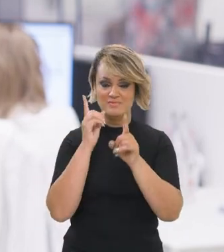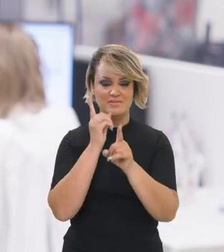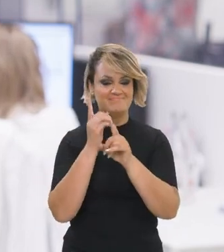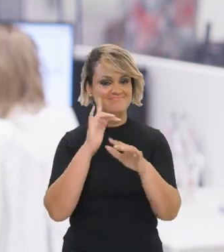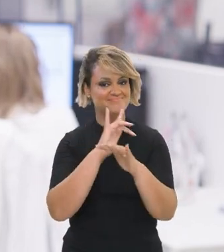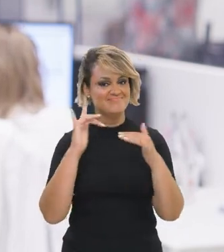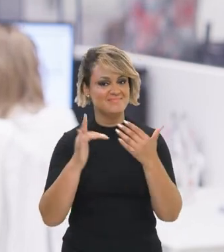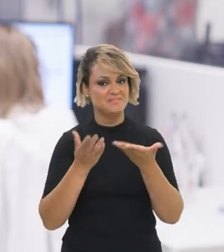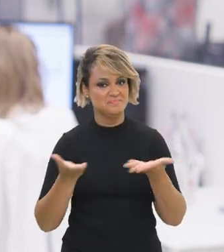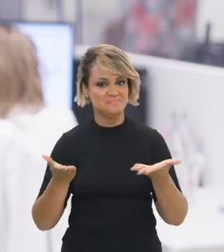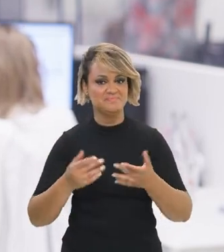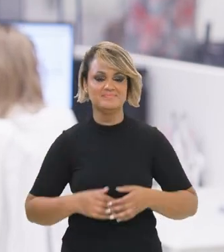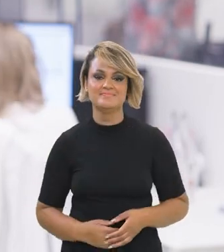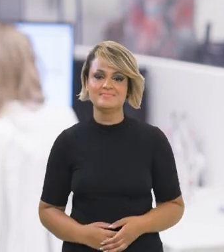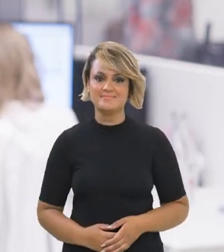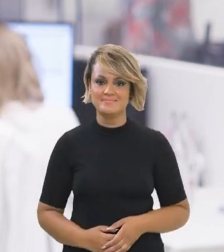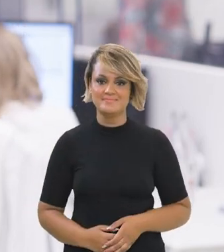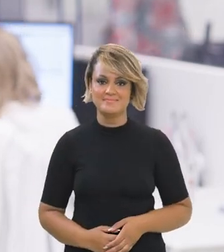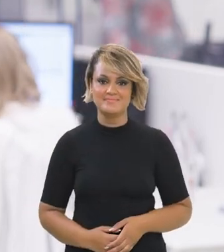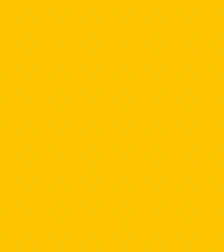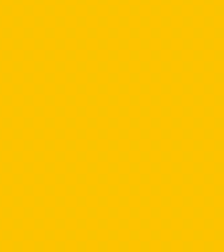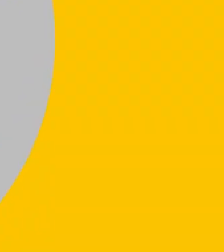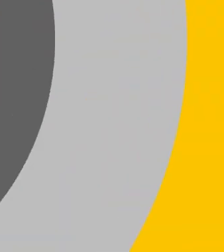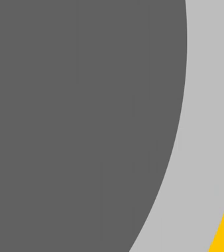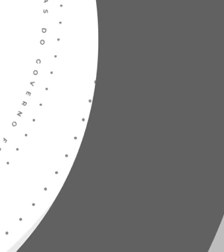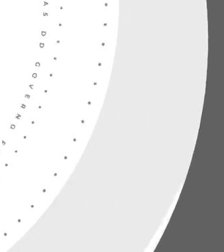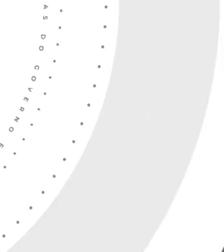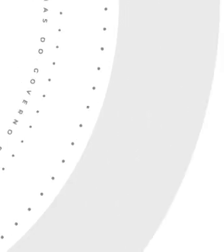Acompanhe mais notícias nas nossas redes sociais.